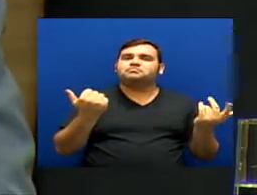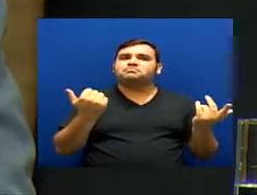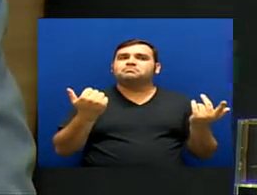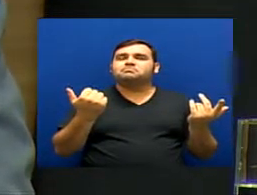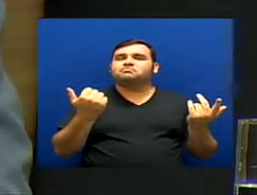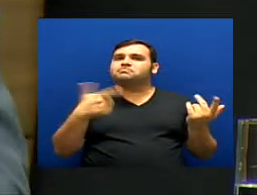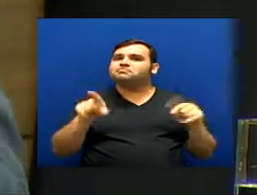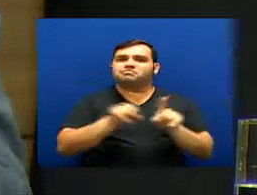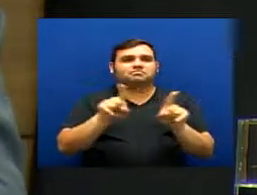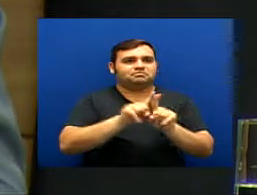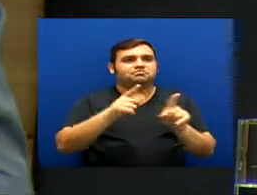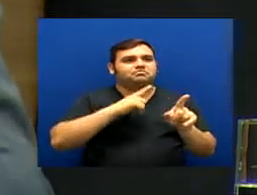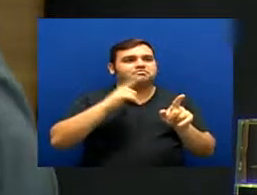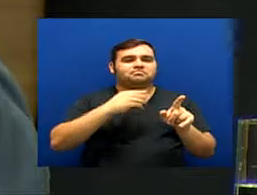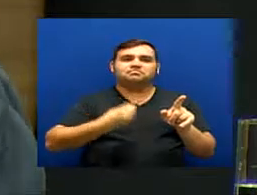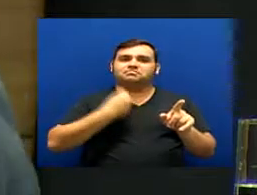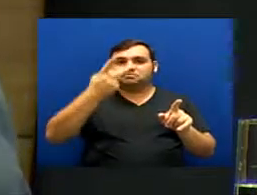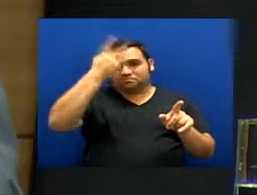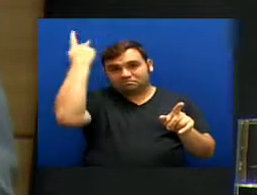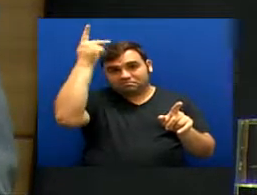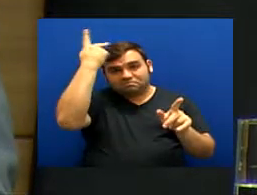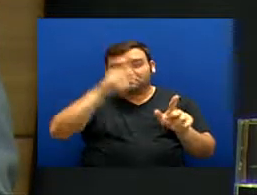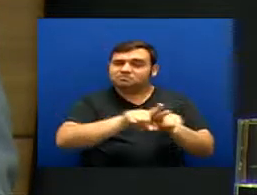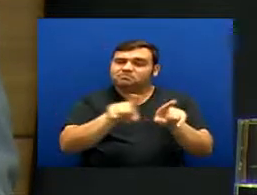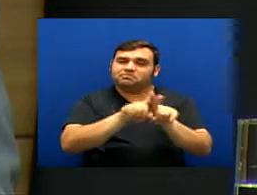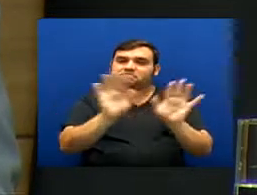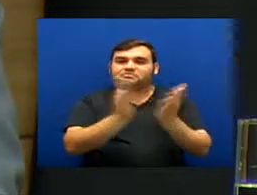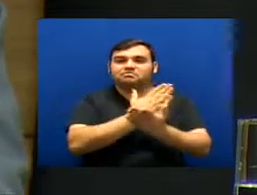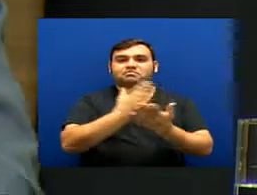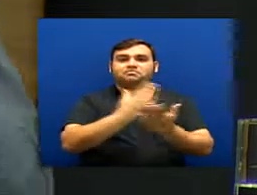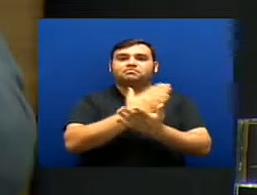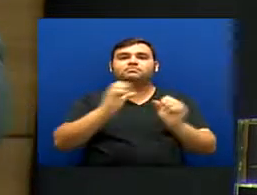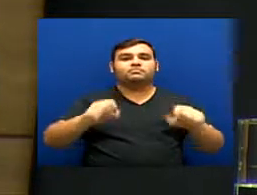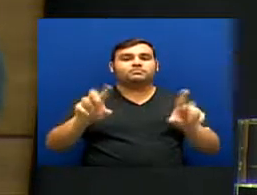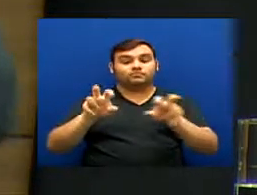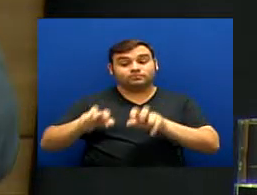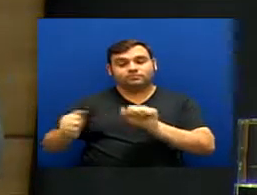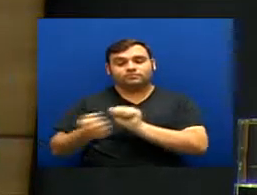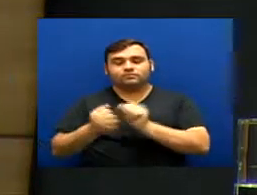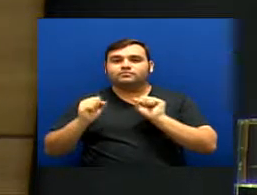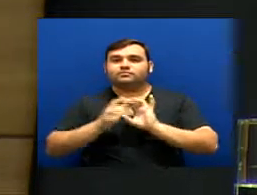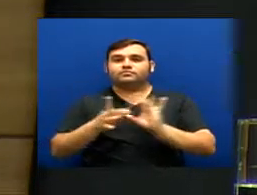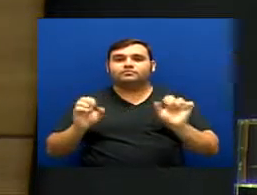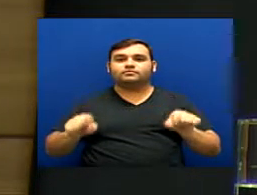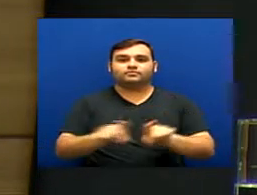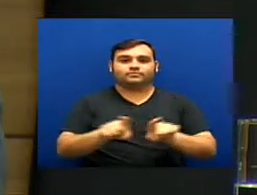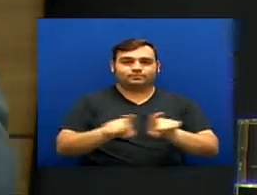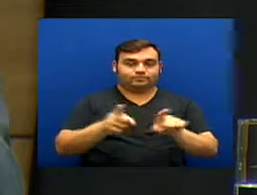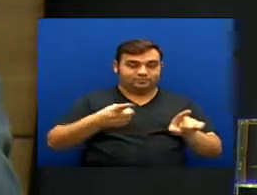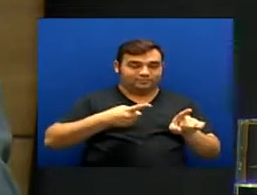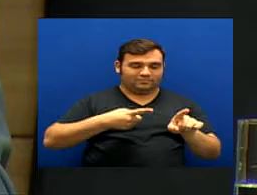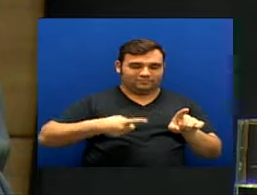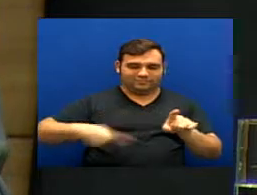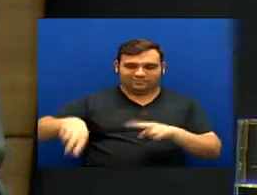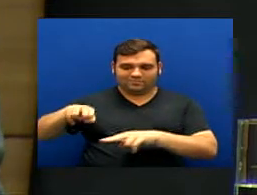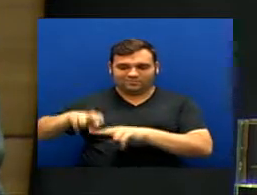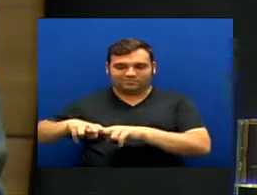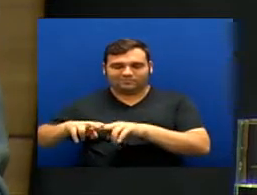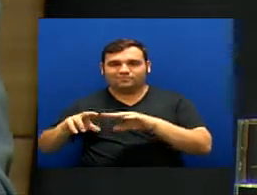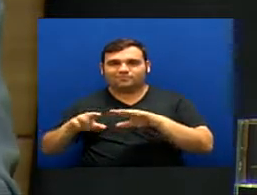carinho, reconhecimento pelo que elas me transmitiram e pelo que eu admiro